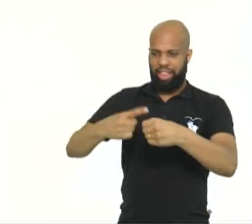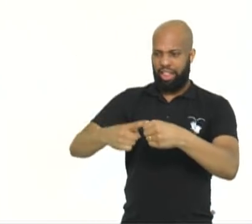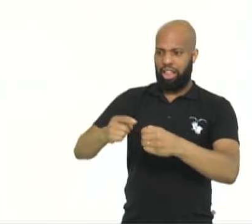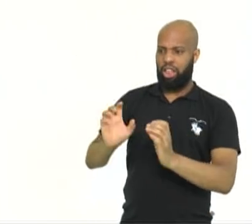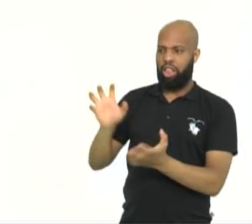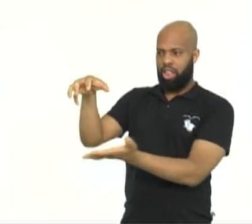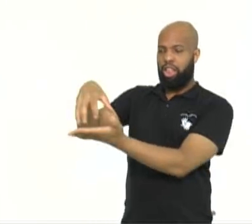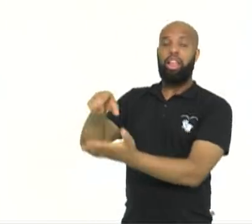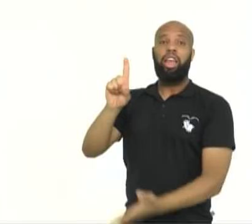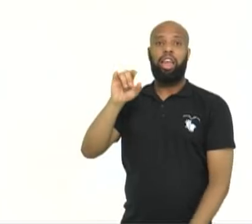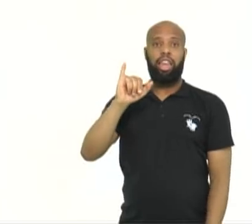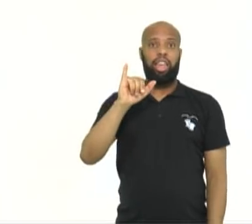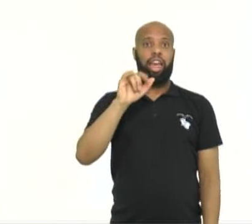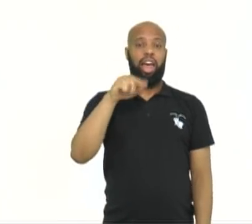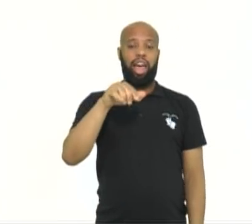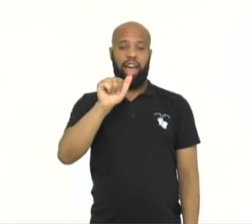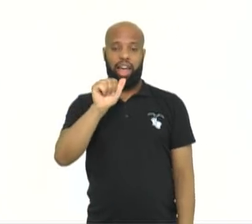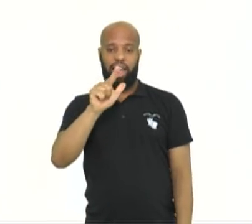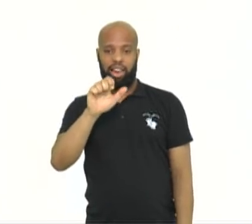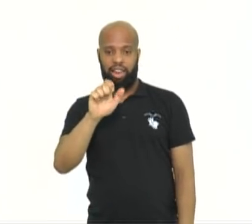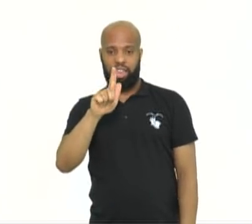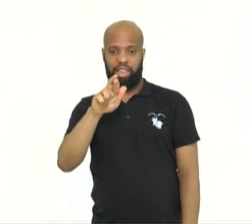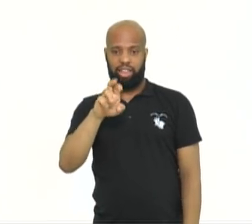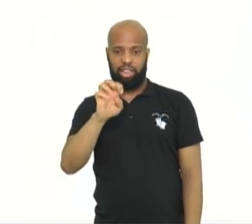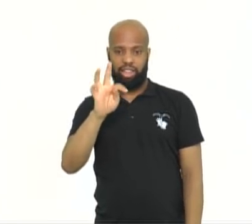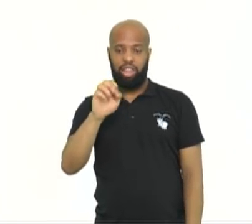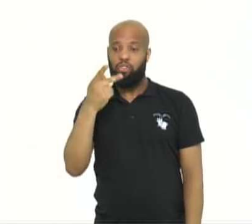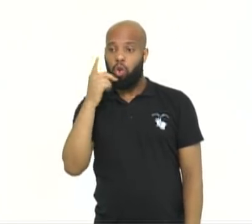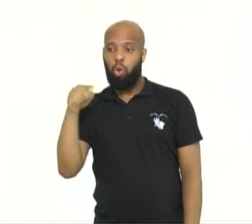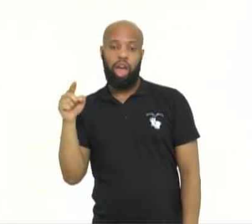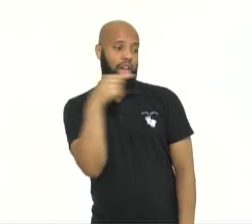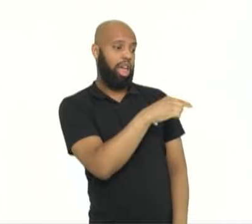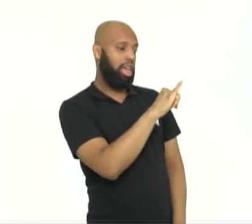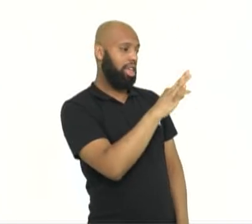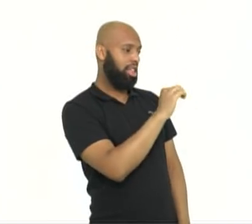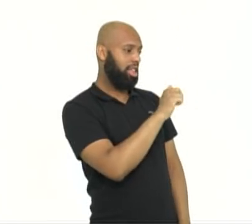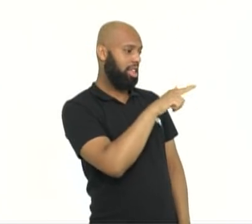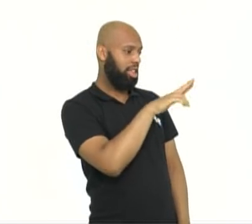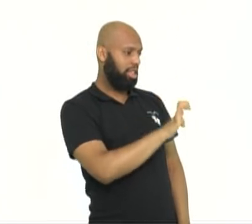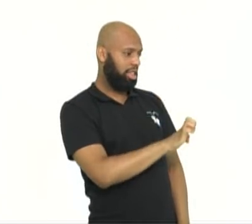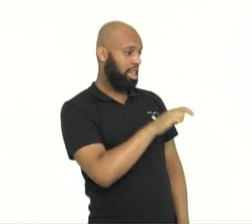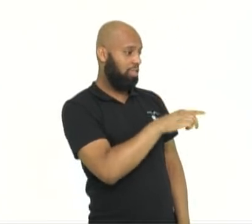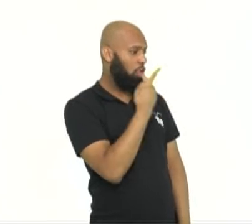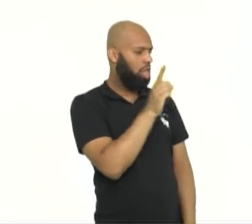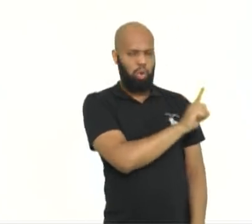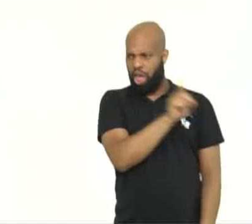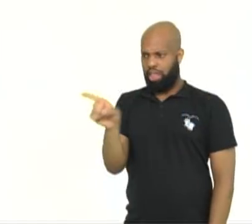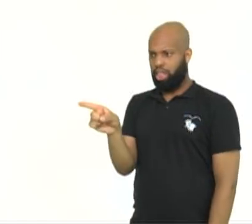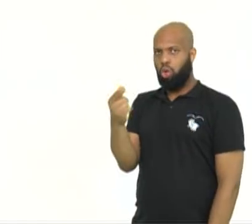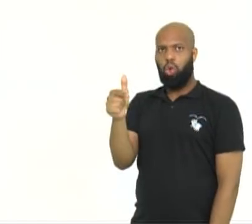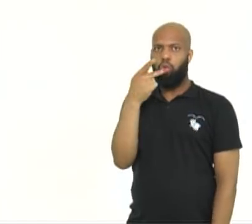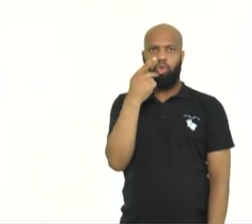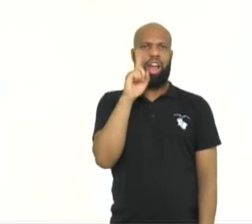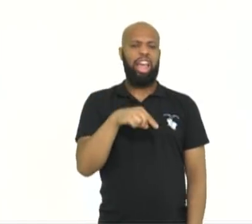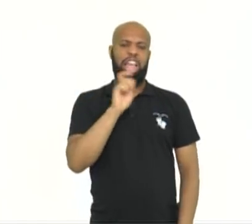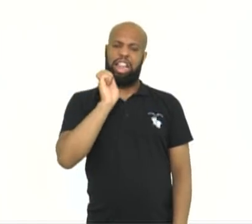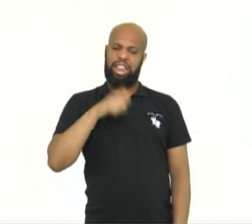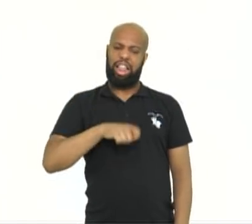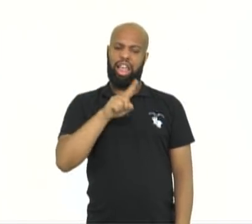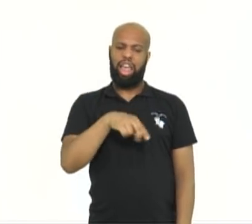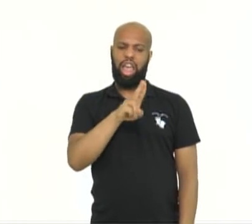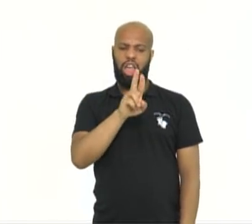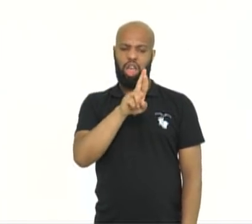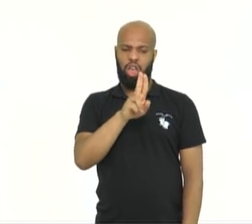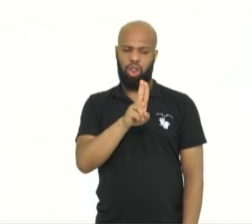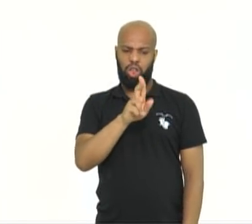em Itaqui. Os de Itaqui dizem que foi em Alegrete. Outros juram que só poderiam ter acontecido em Uruguaiana.